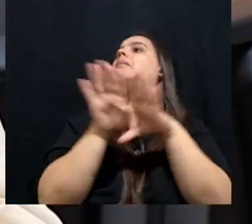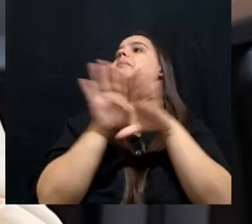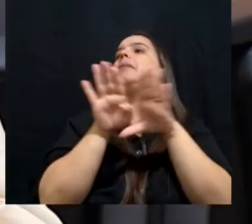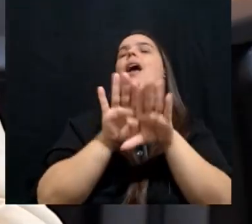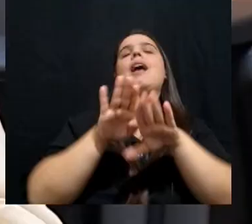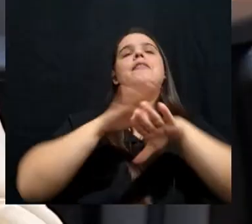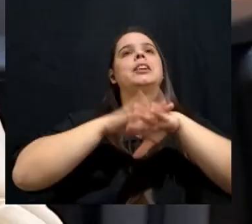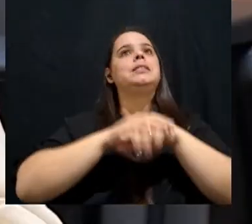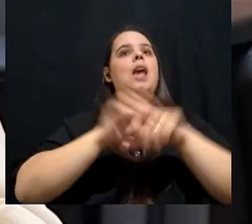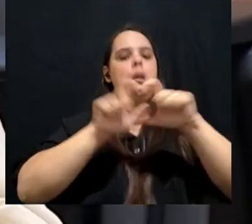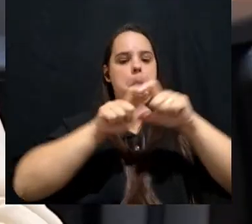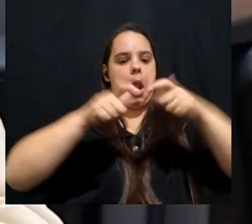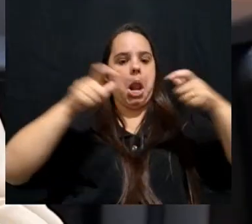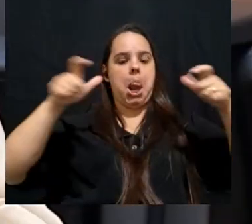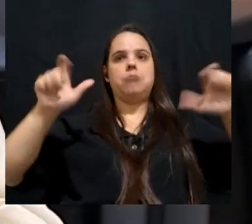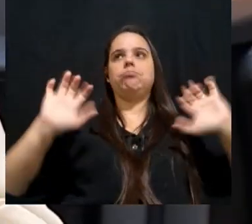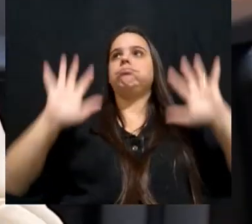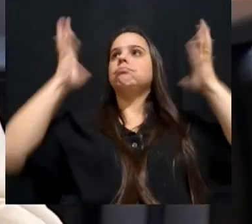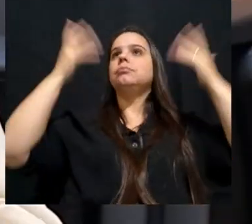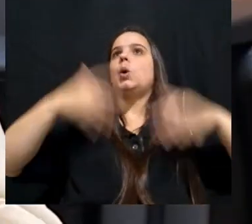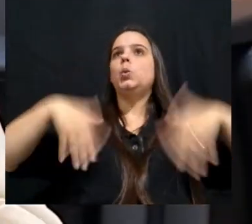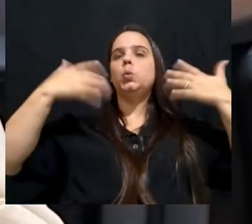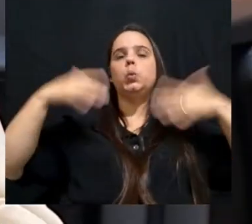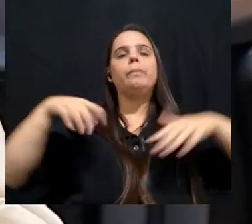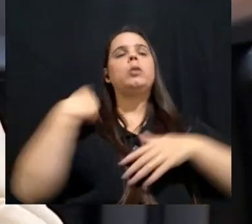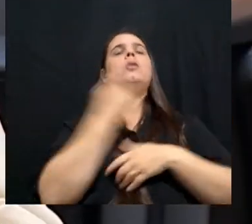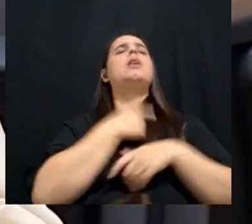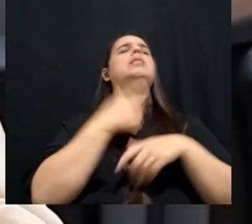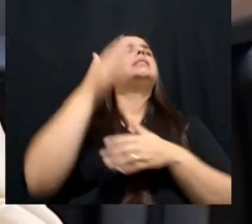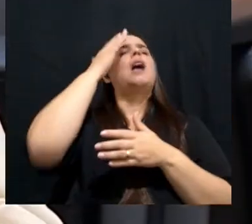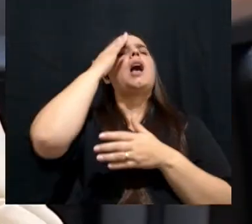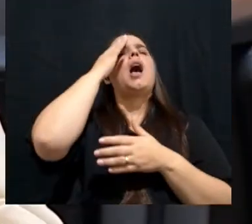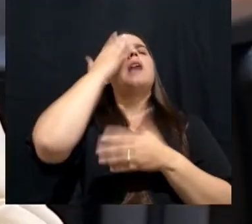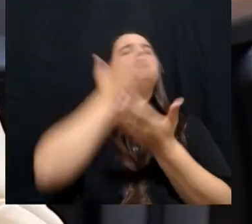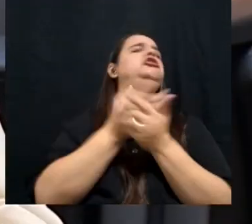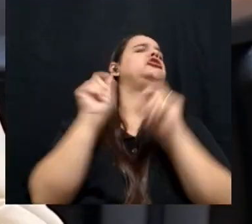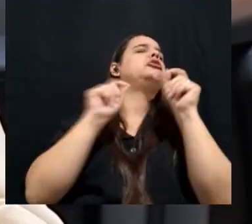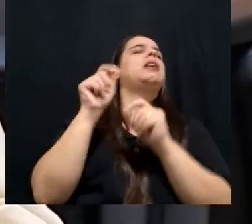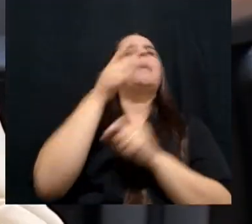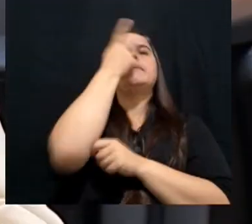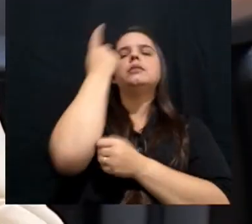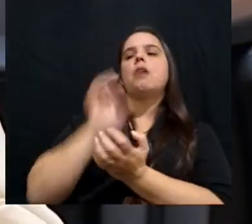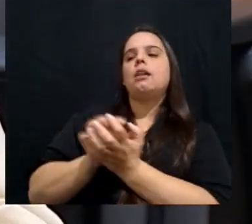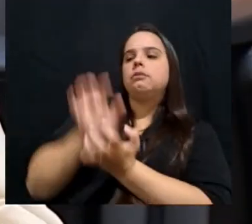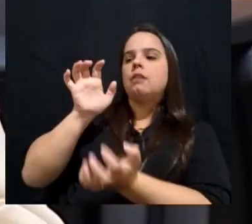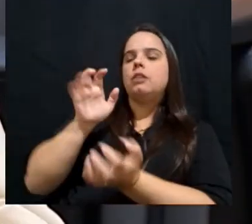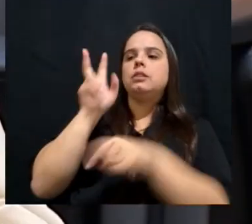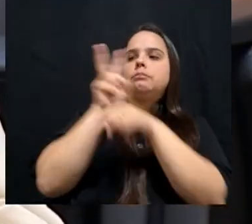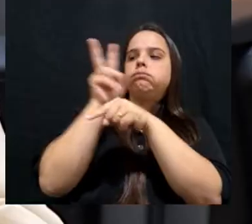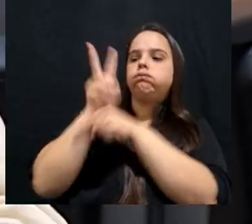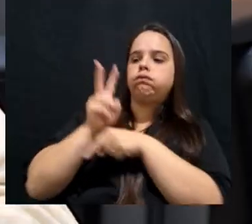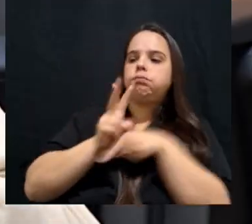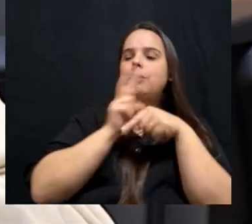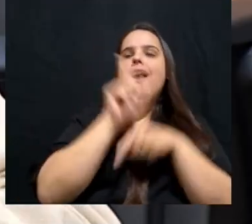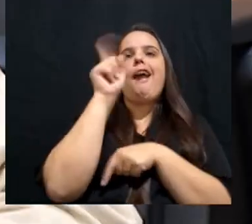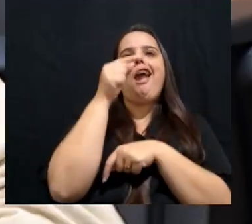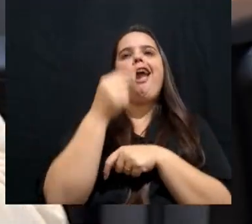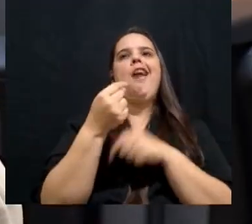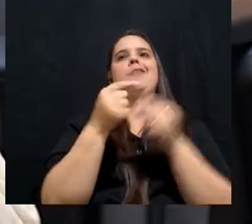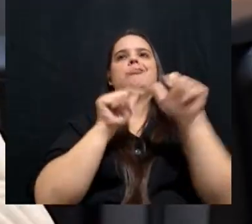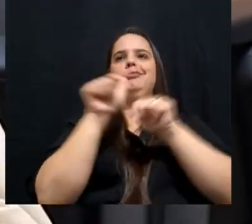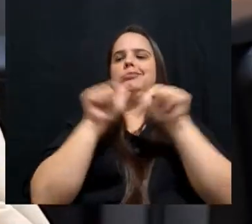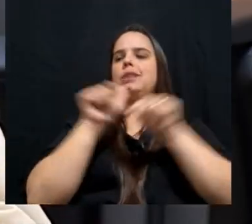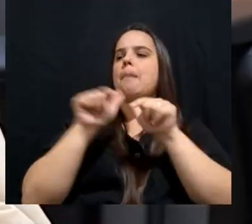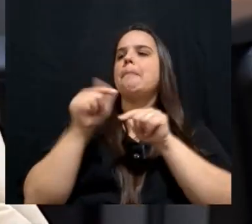que cuidar dos idosos também, né, é deixar um trabalho, um legado aí, que futuramente a gente vai